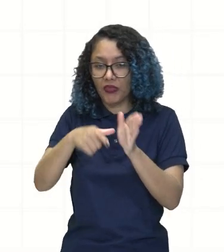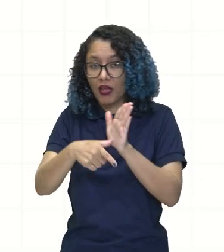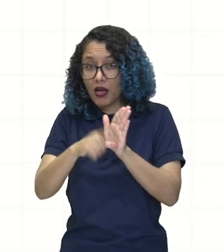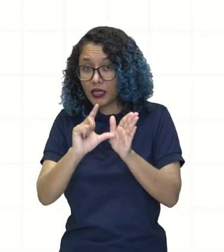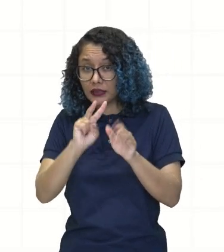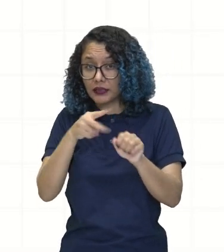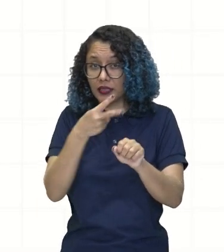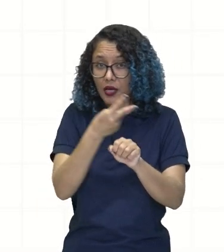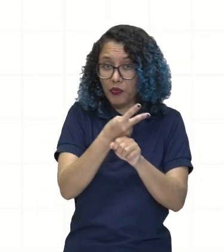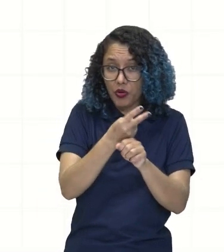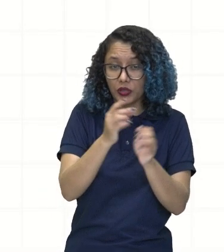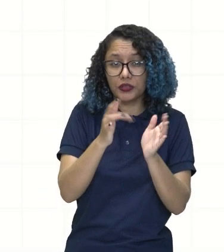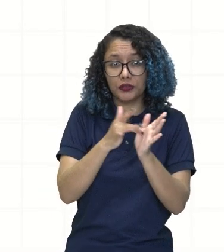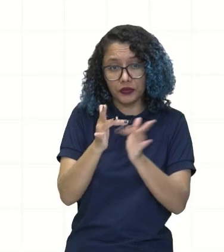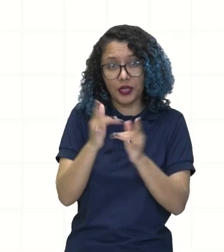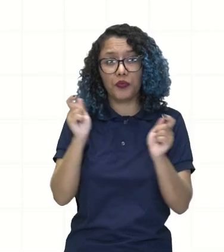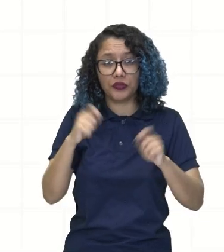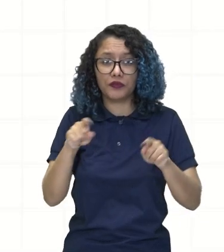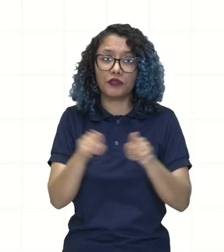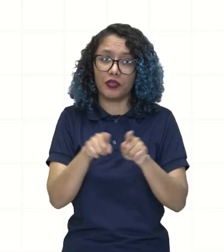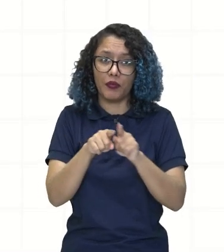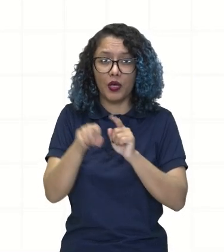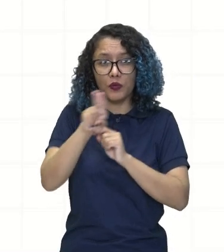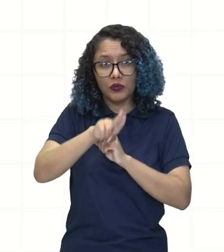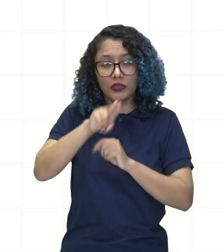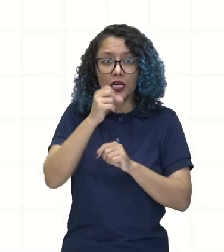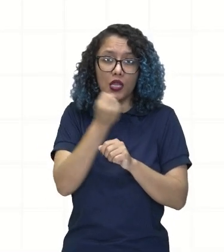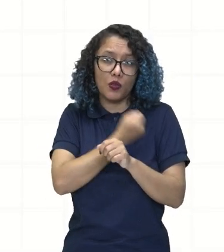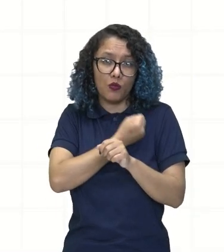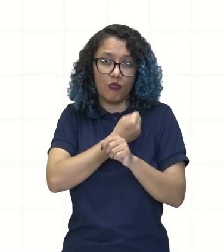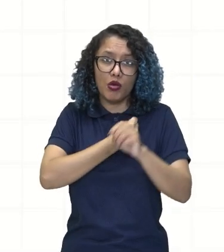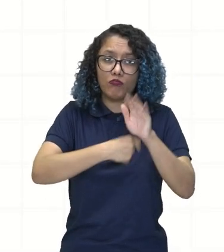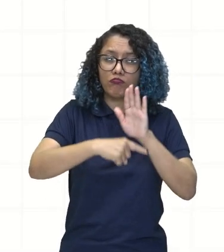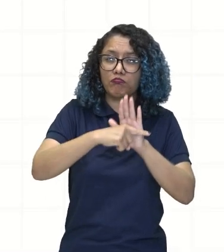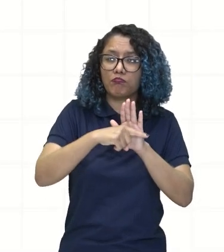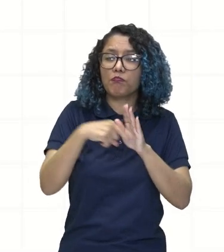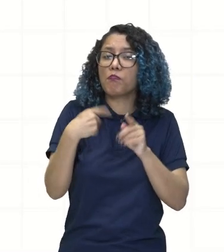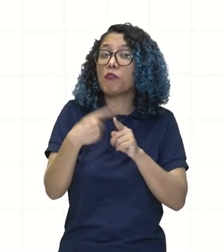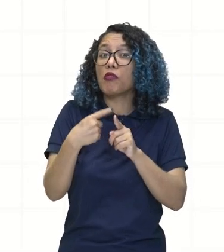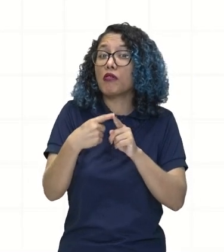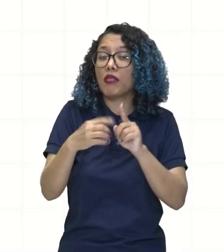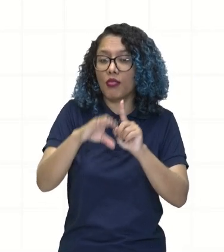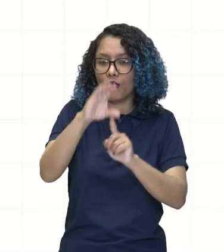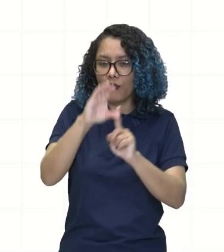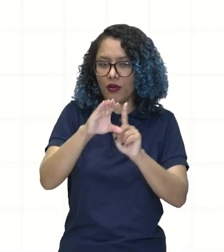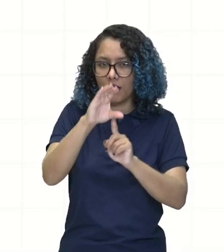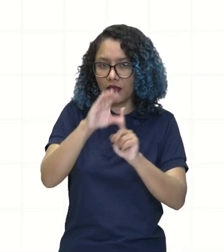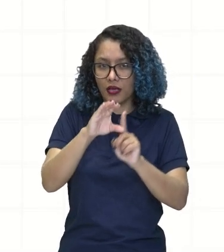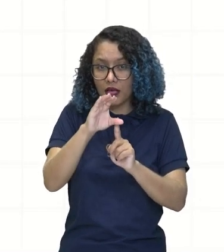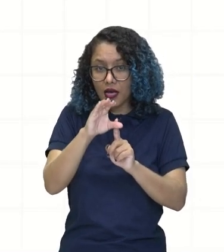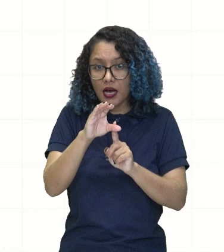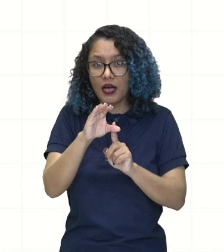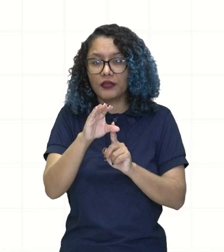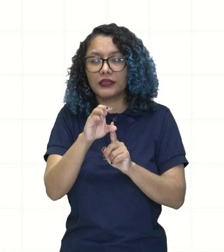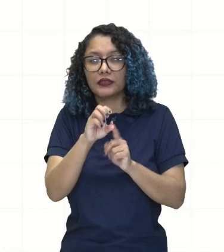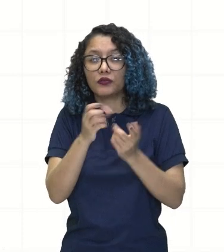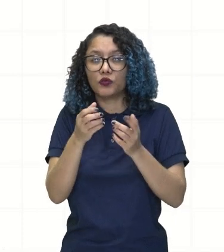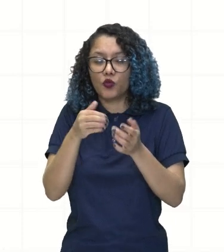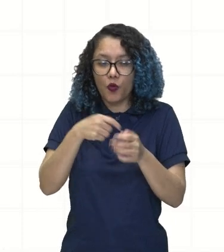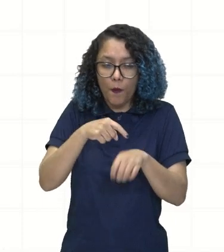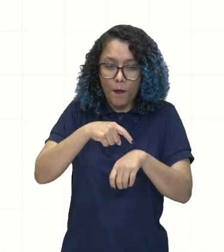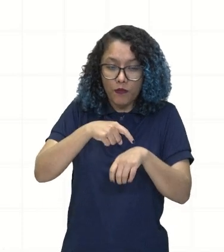números negativos, né? Por quê? Porque ali no calendário gregoriano, a partir do momento que Cristo